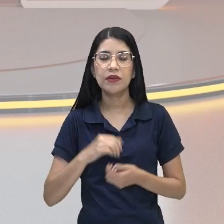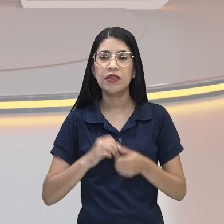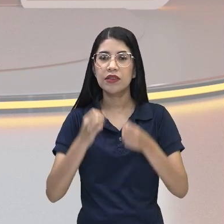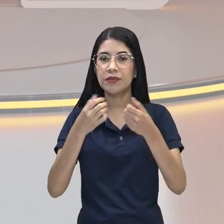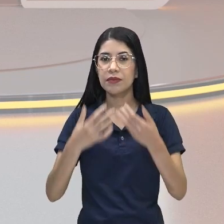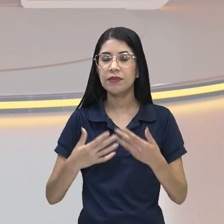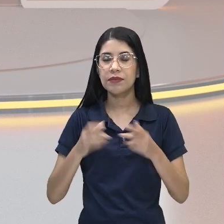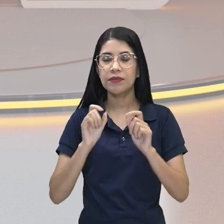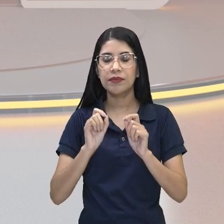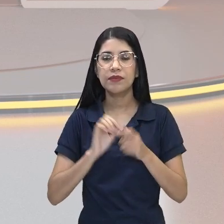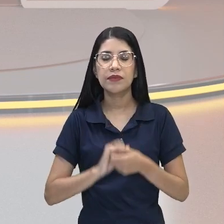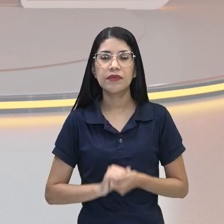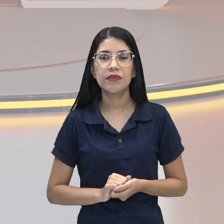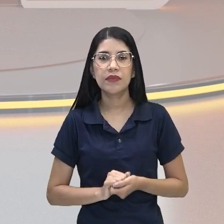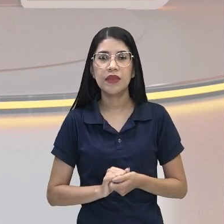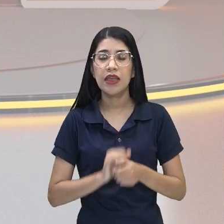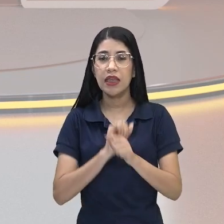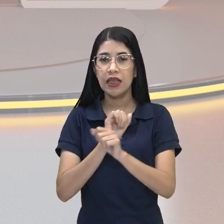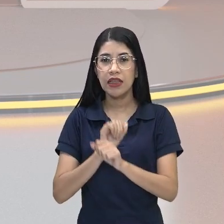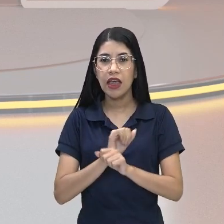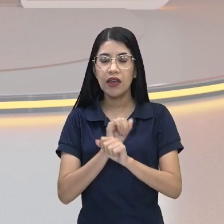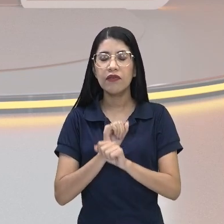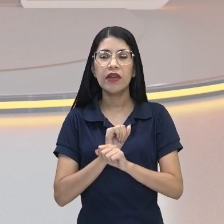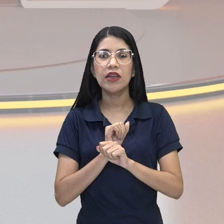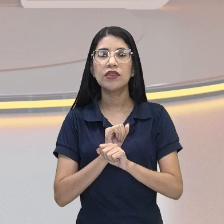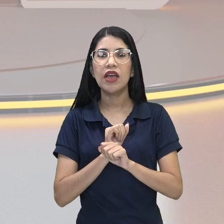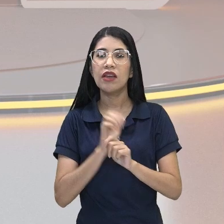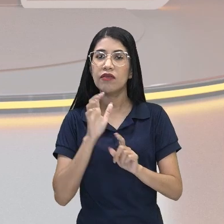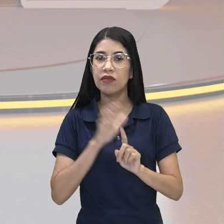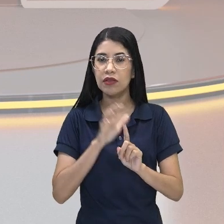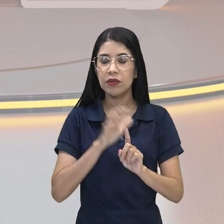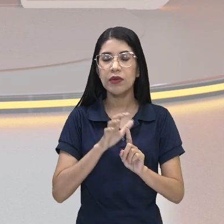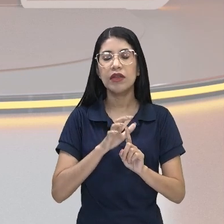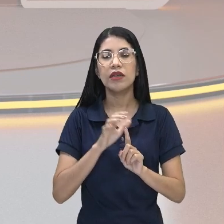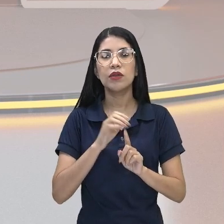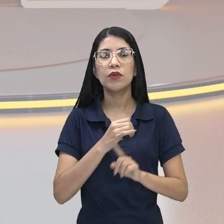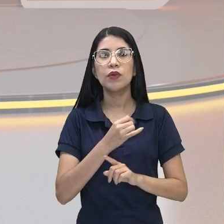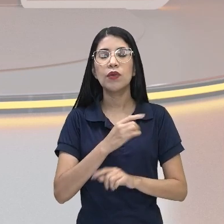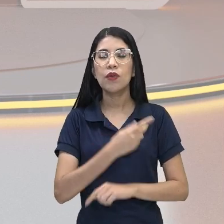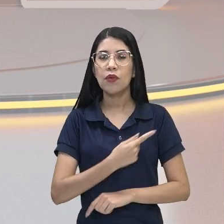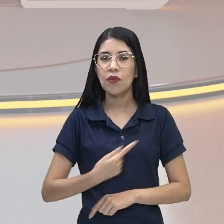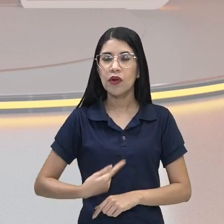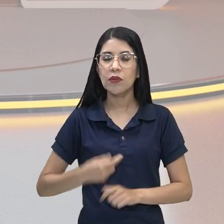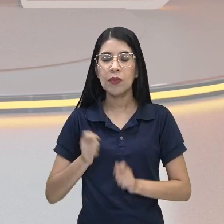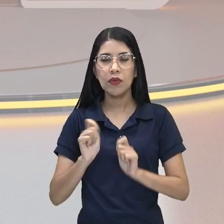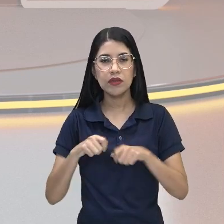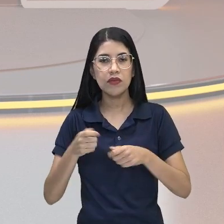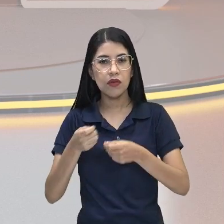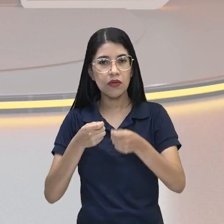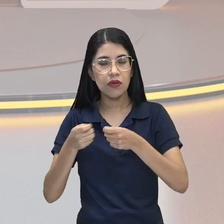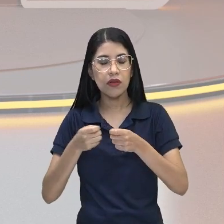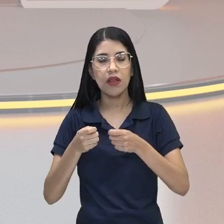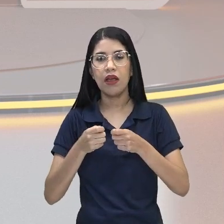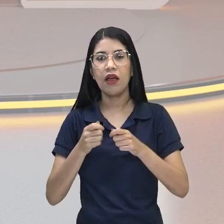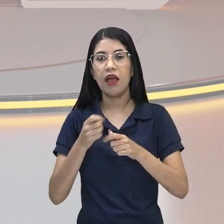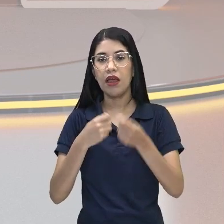que vai defender a intervenção do Estado para regular a economia e garantir pleno